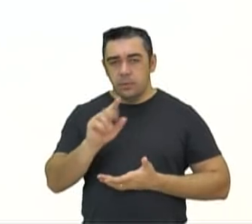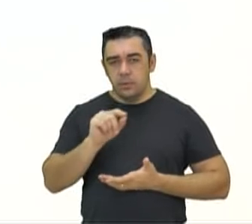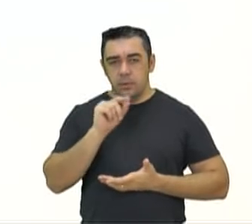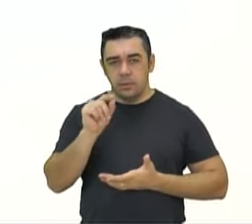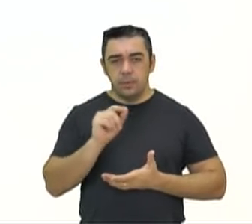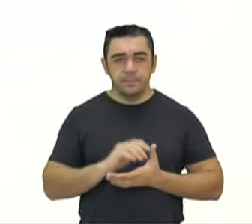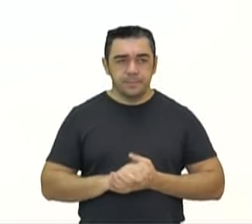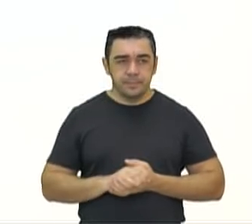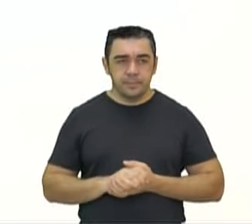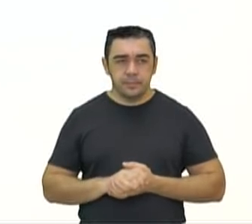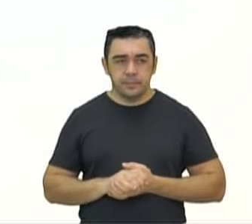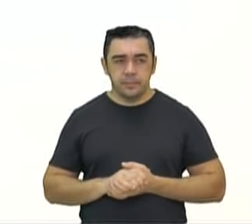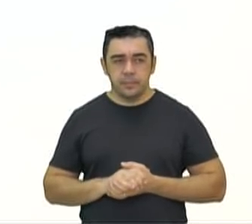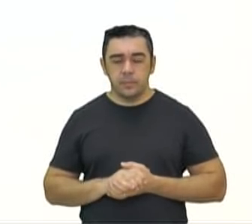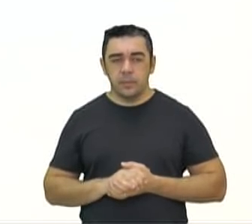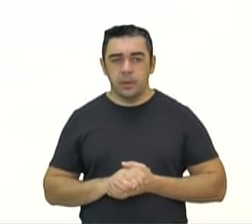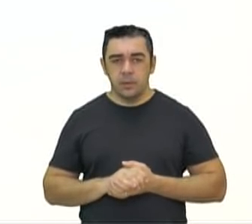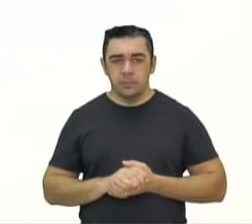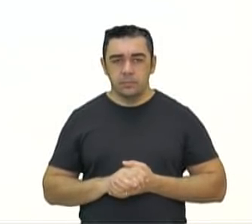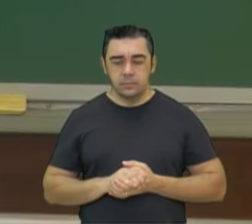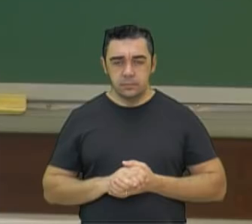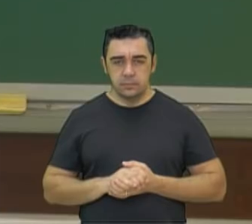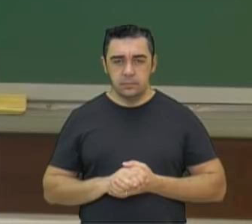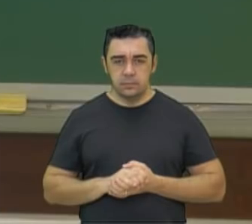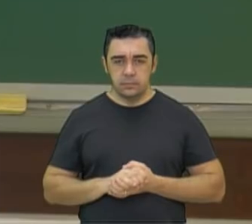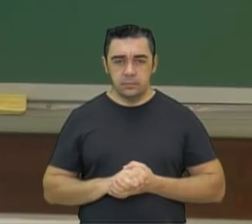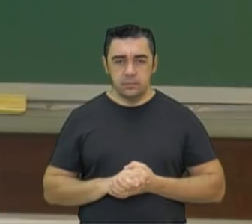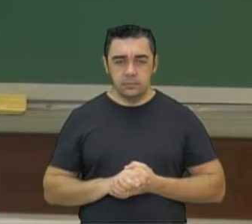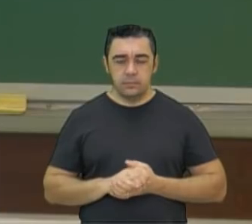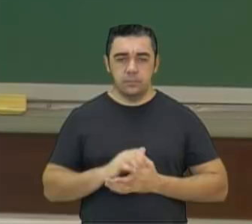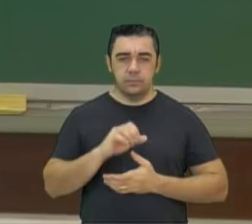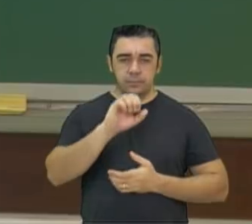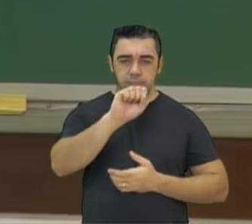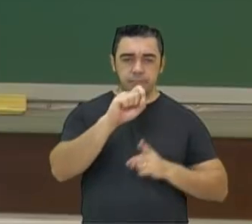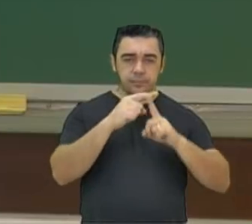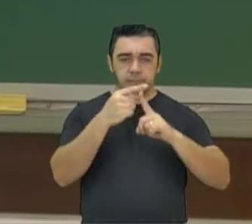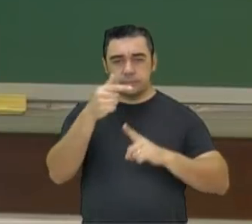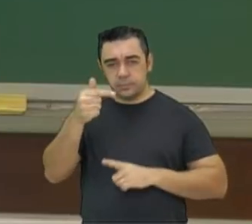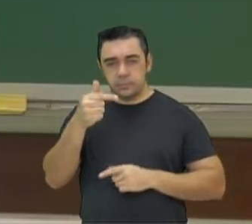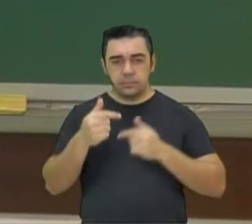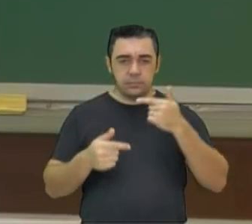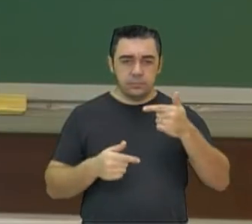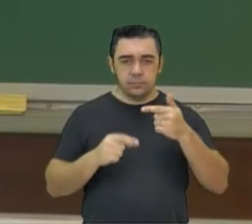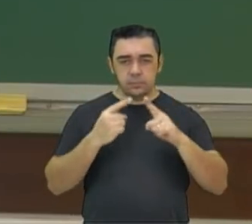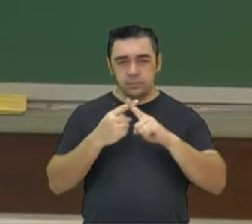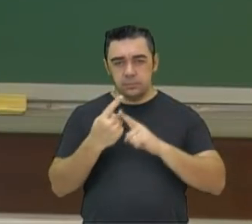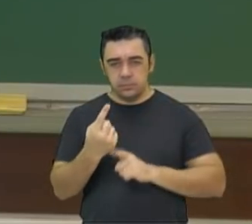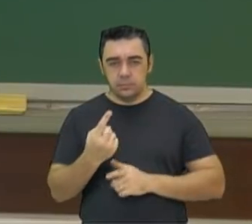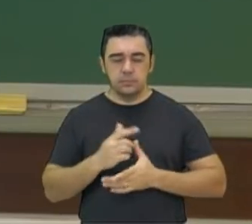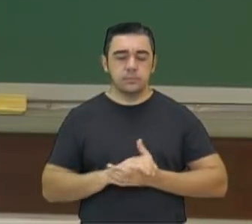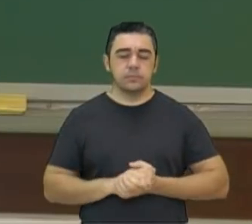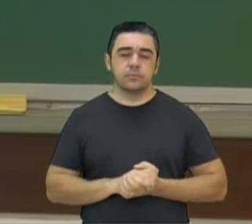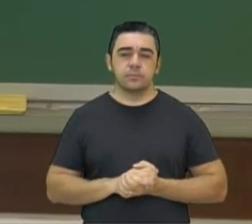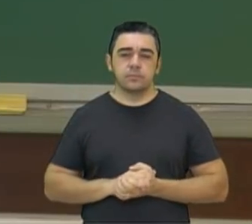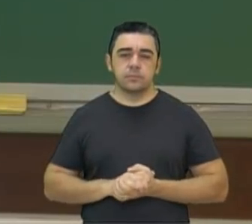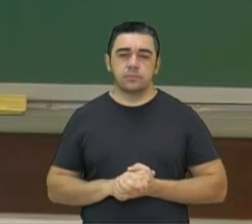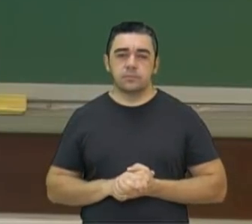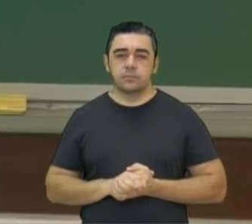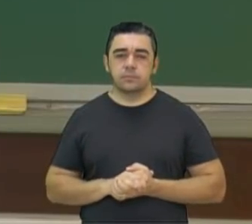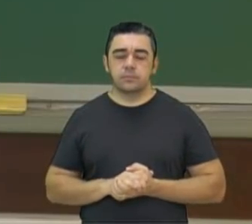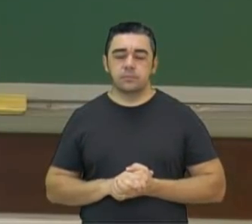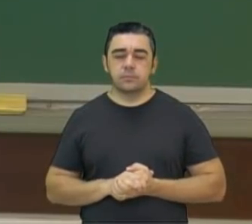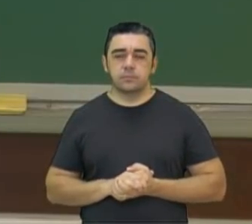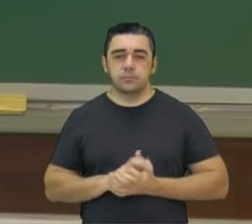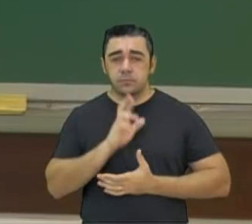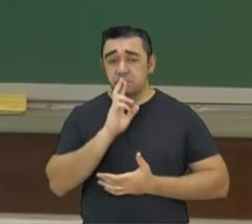em 8 vezes 7 e 2 fatorial. Então, 2 fatorial é a mesma coisa aqui, 2 vezes